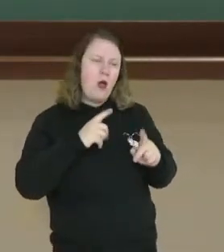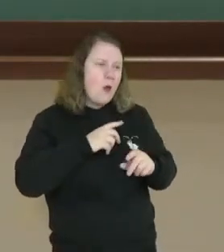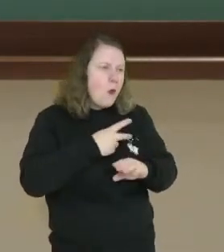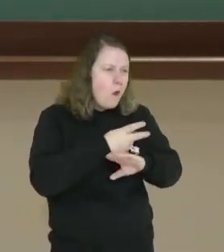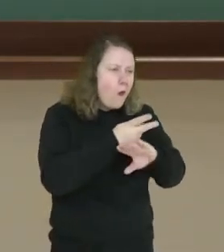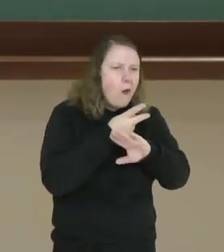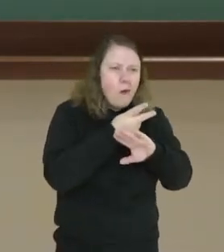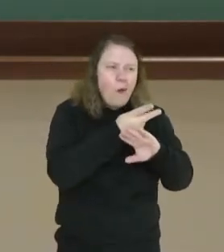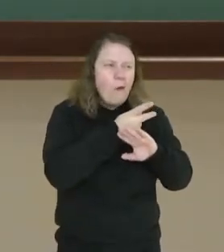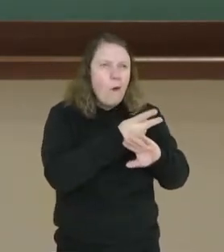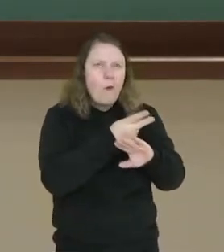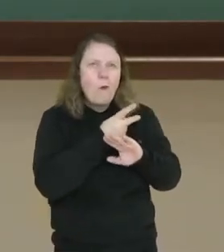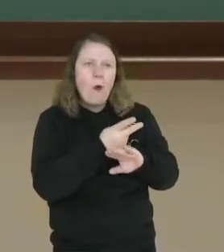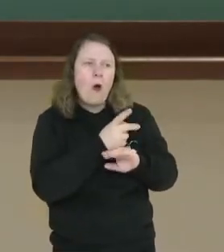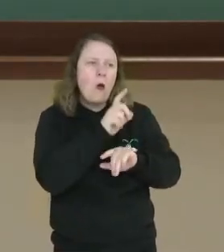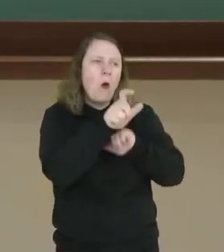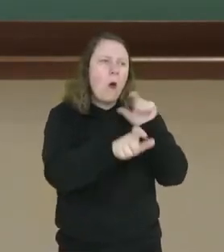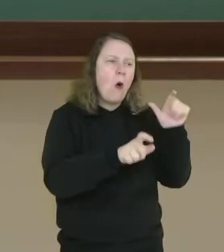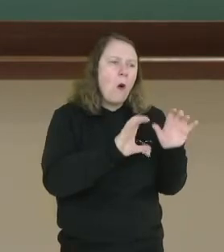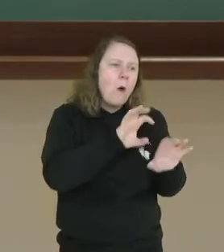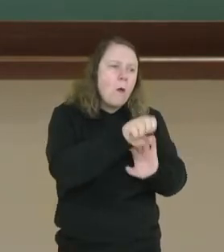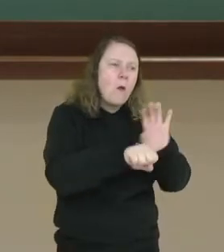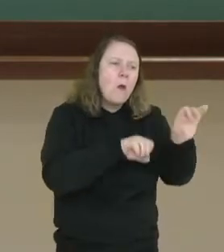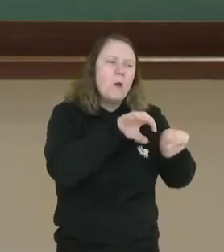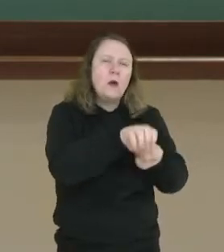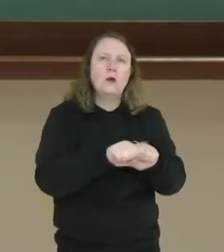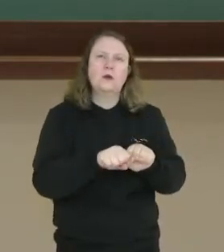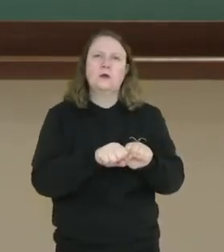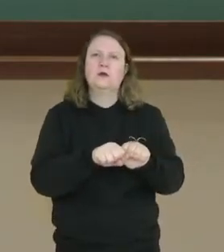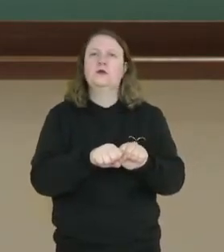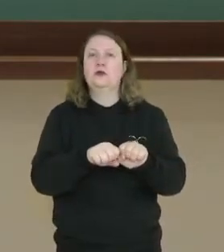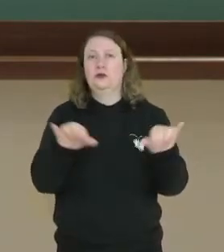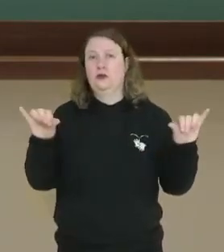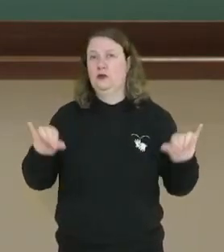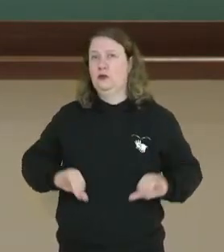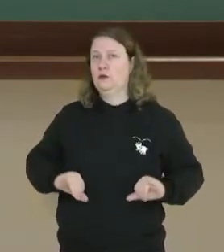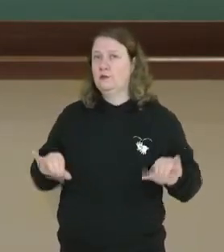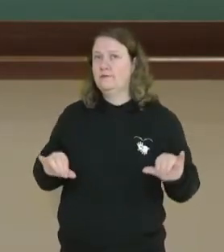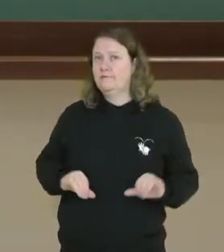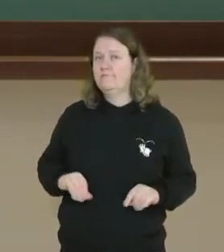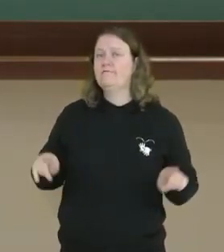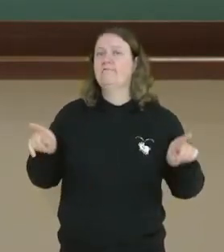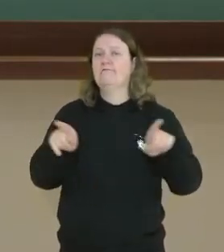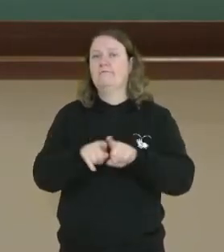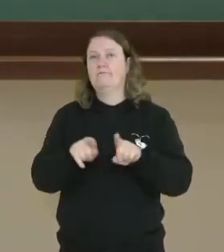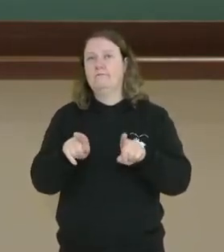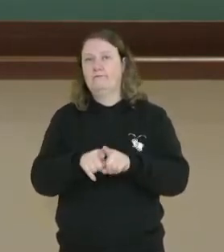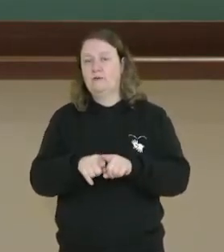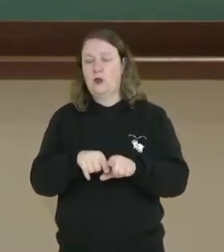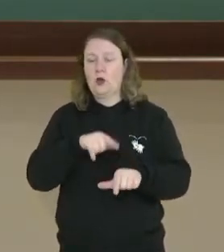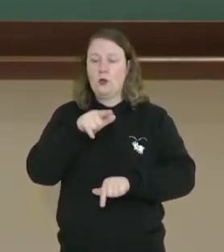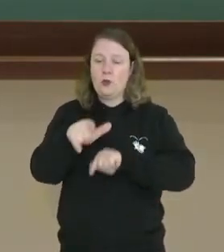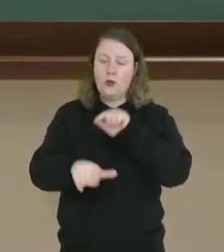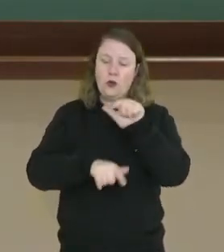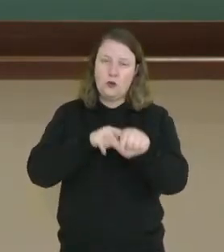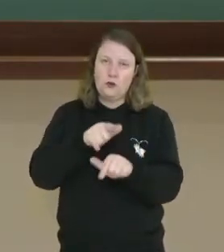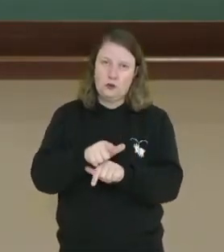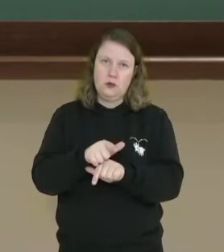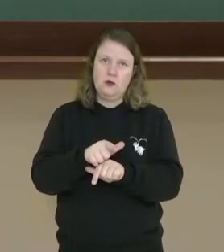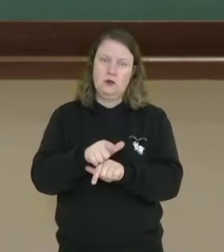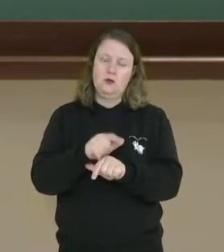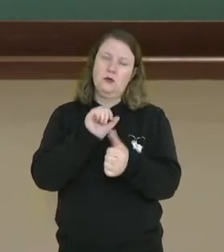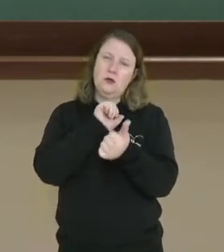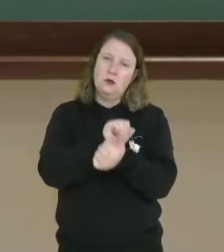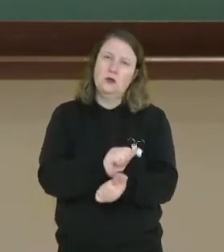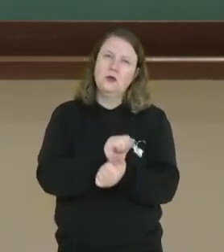muitos indígenas e muitas populações tiveram tendo ou um processo de trabalho escravo, ou muitas tiveram